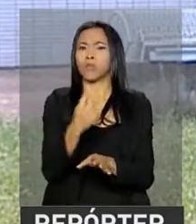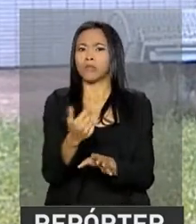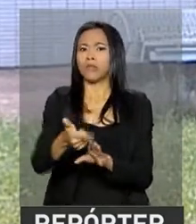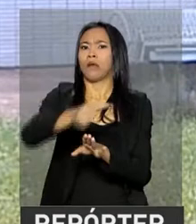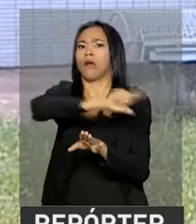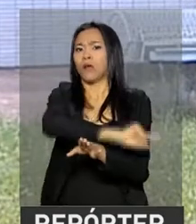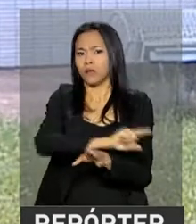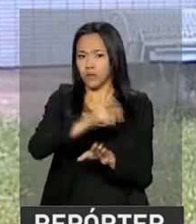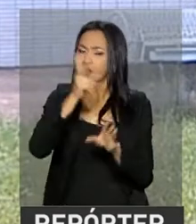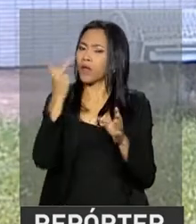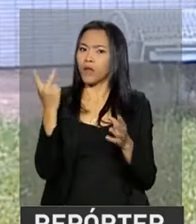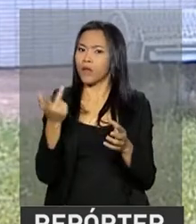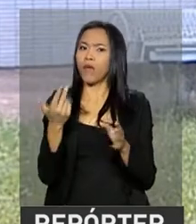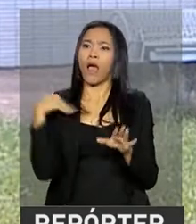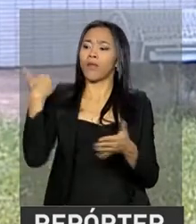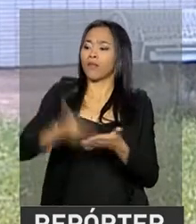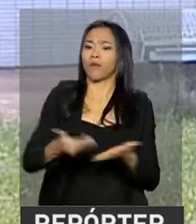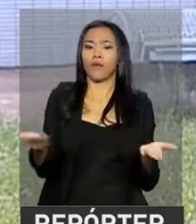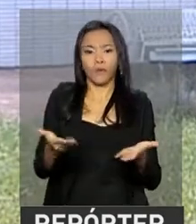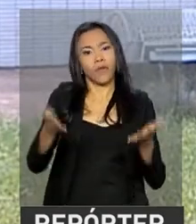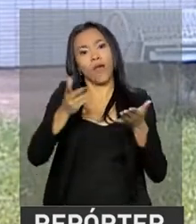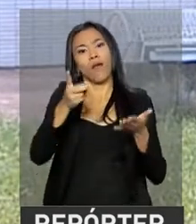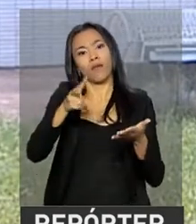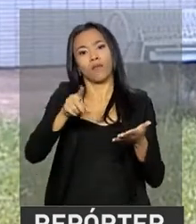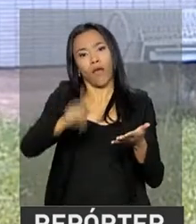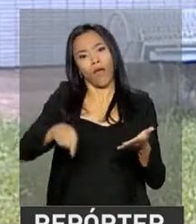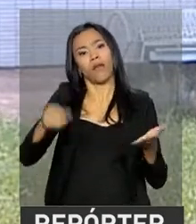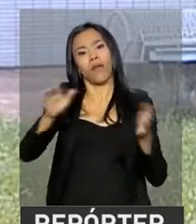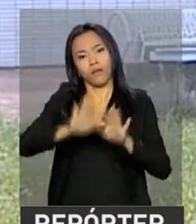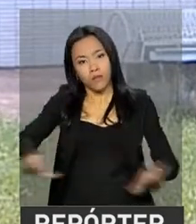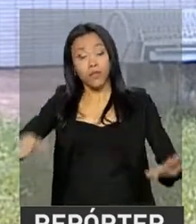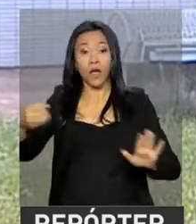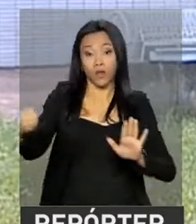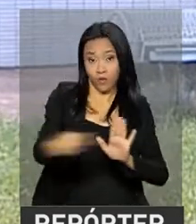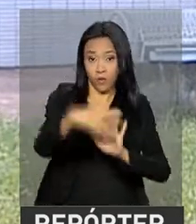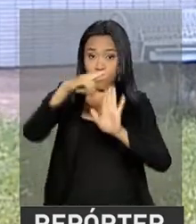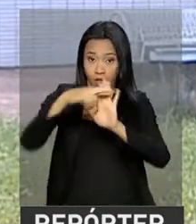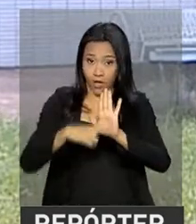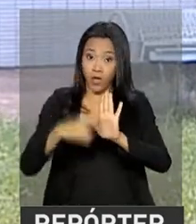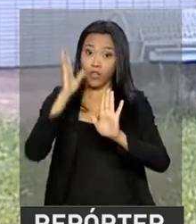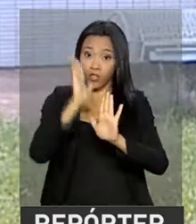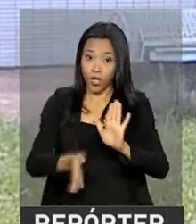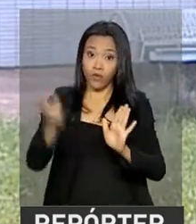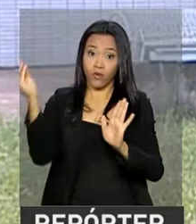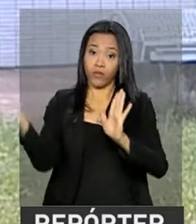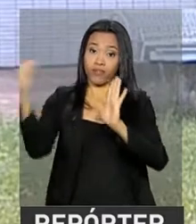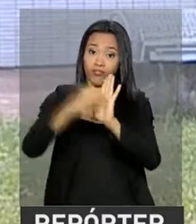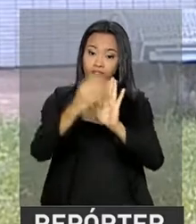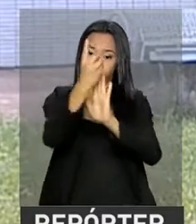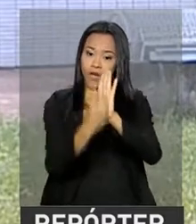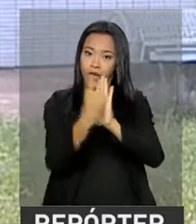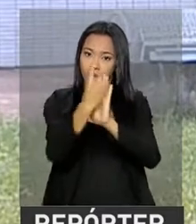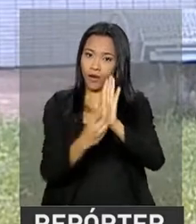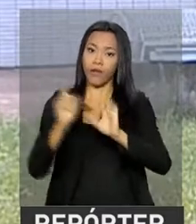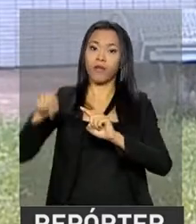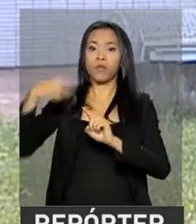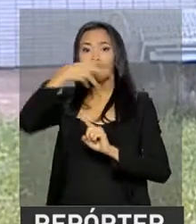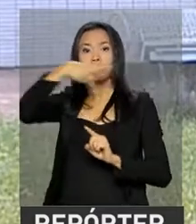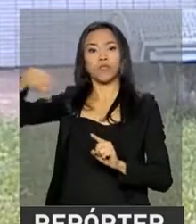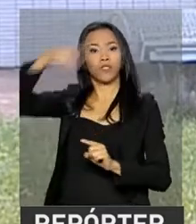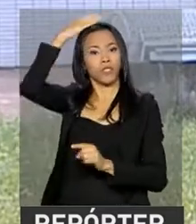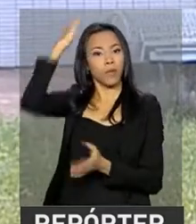antes como acontecia até agora a nova regra foi publicada em decreto assinado pelo presidente michel temer